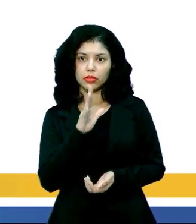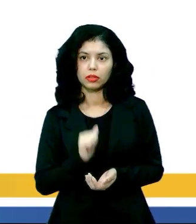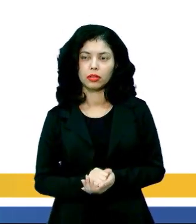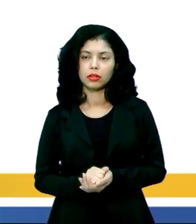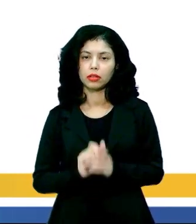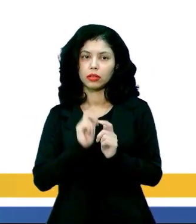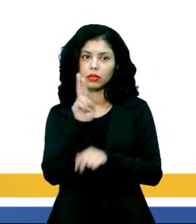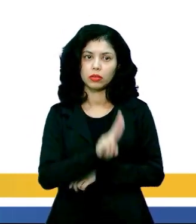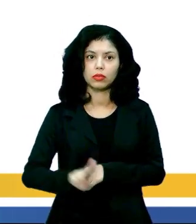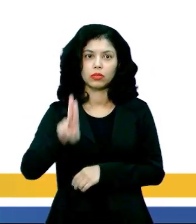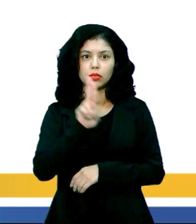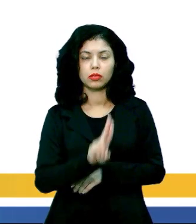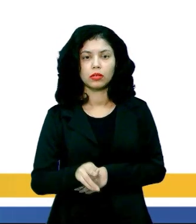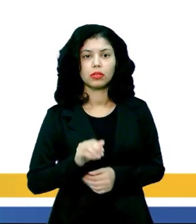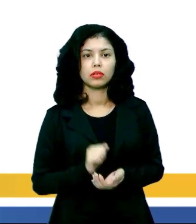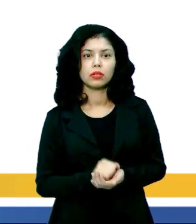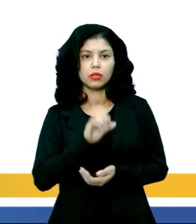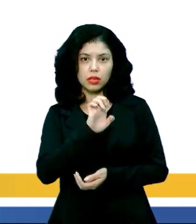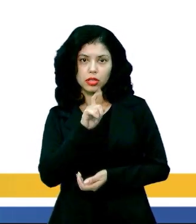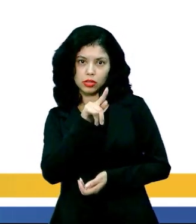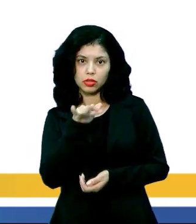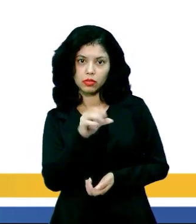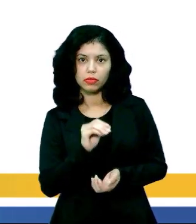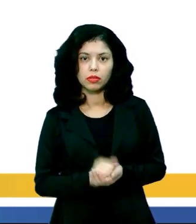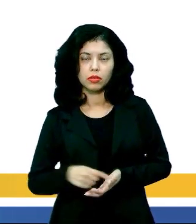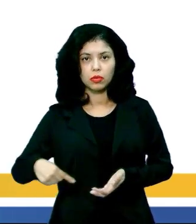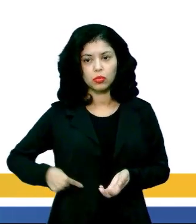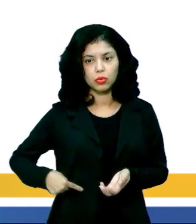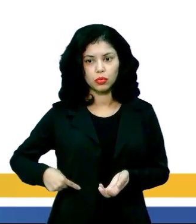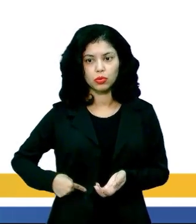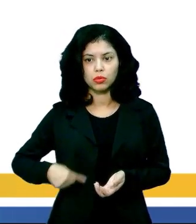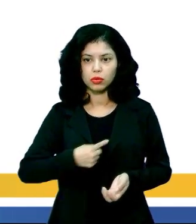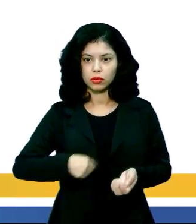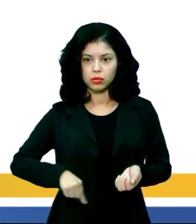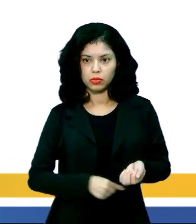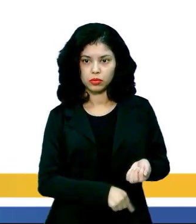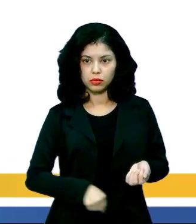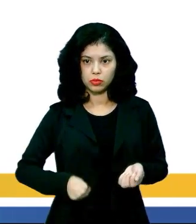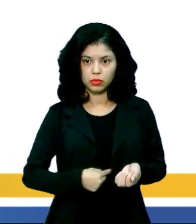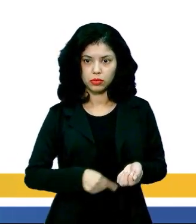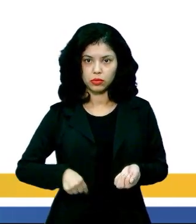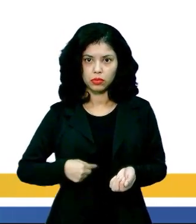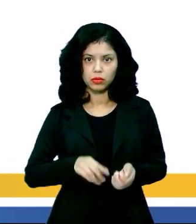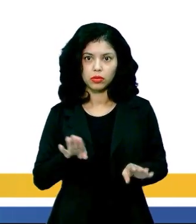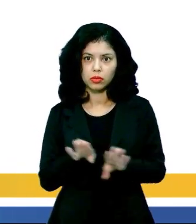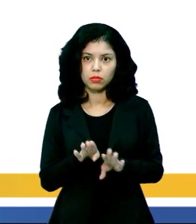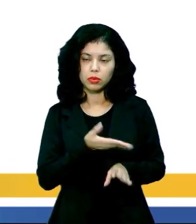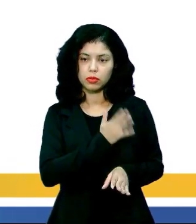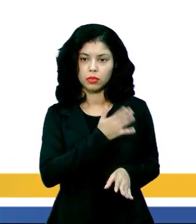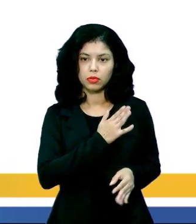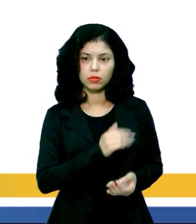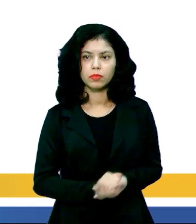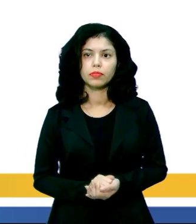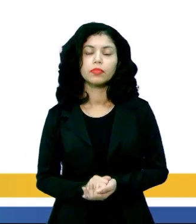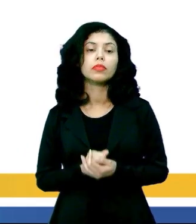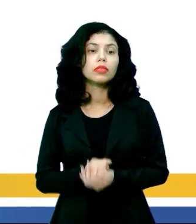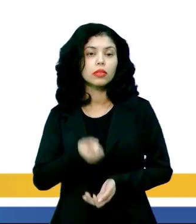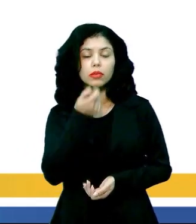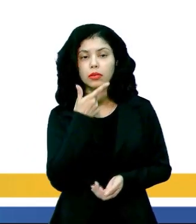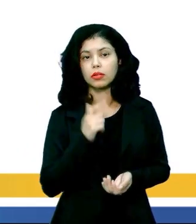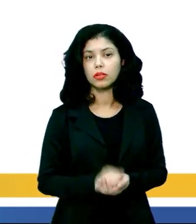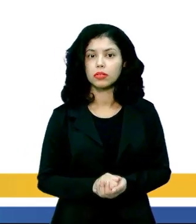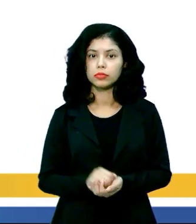radiológico largamente utilizado em radiografia do esôfago, estômago, intestinos e dos vasos da base do coração. Esse